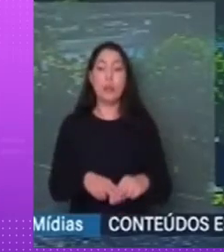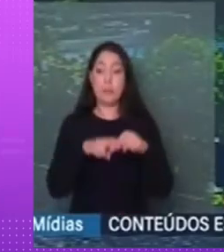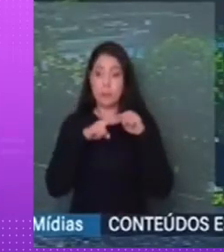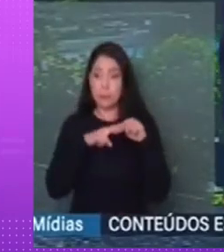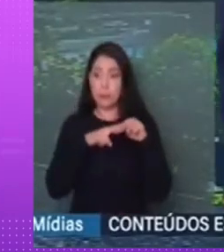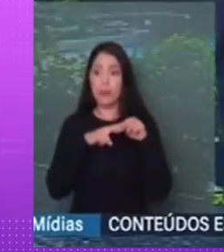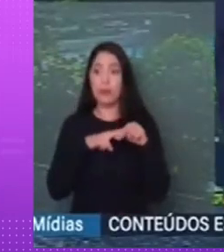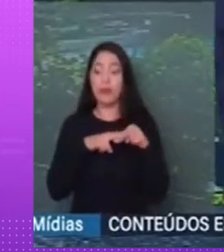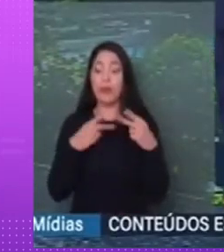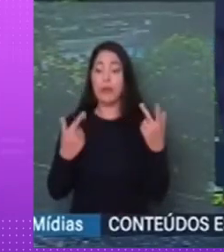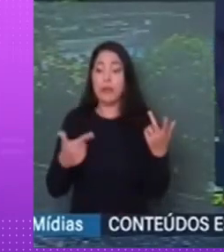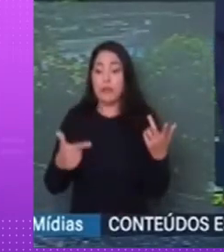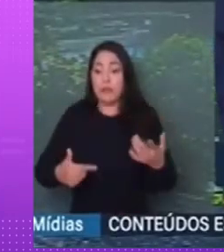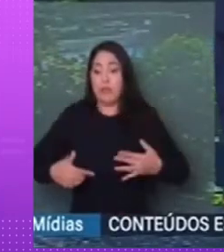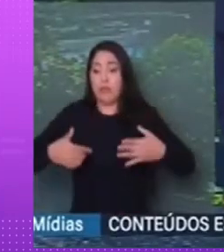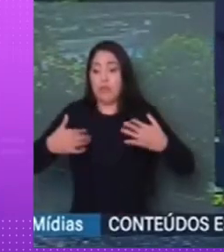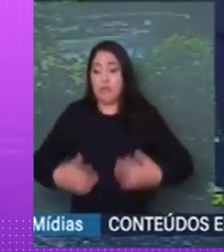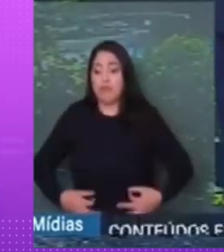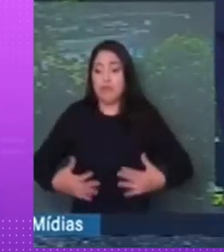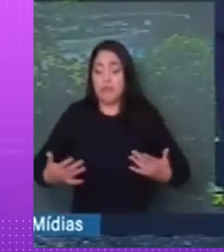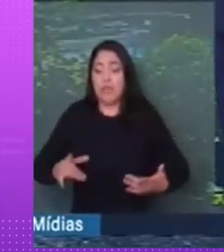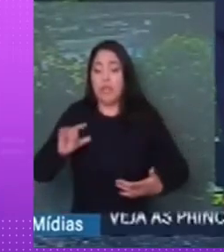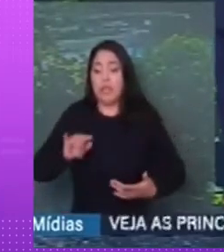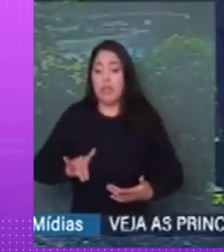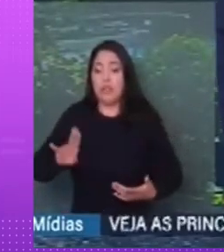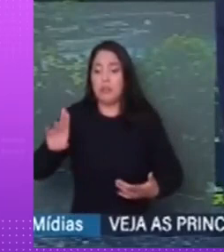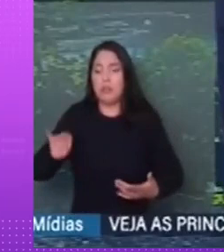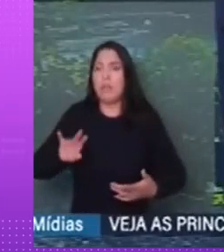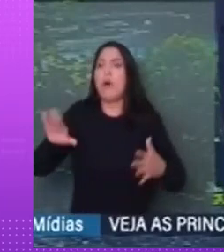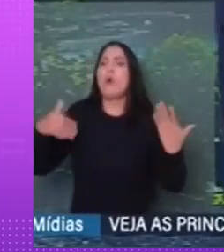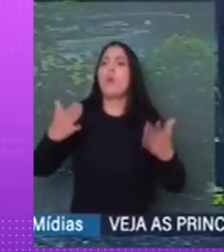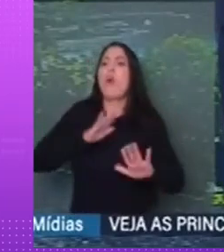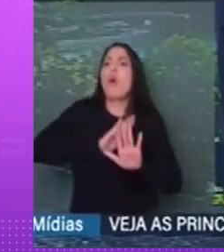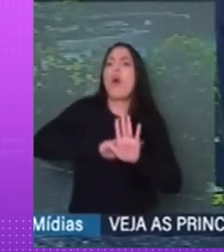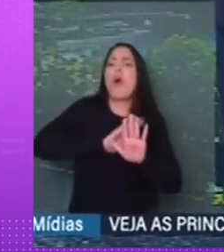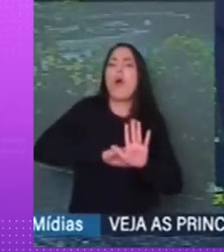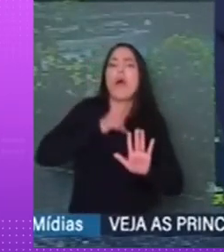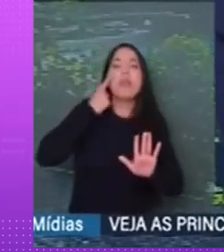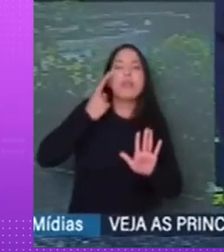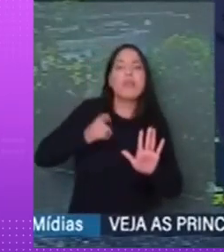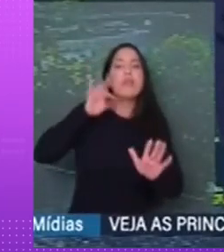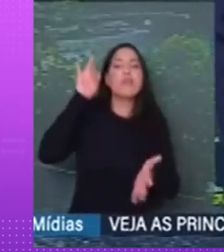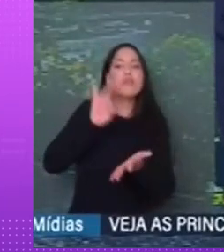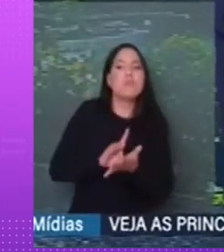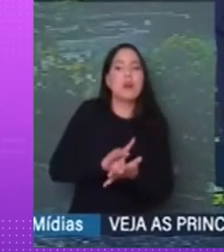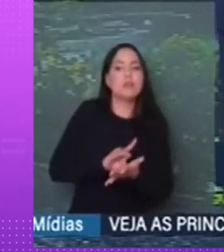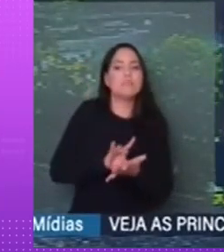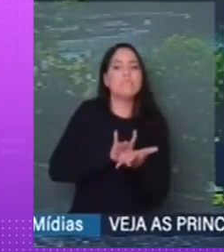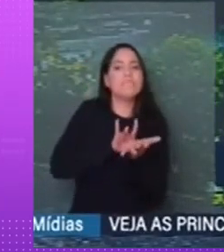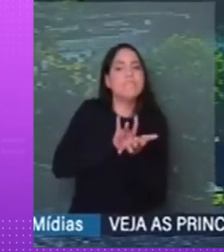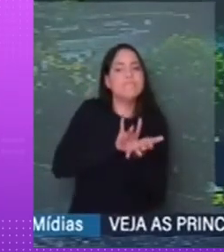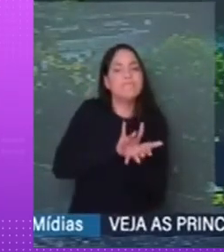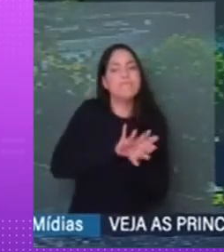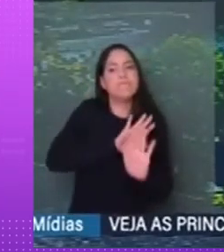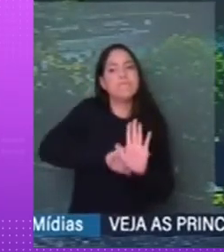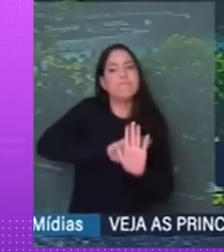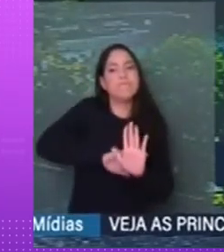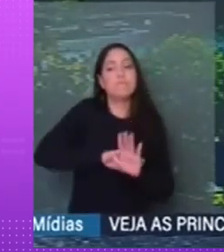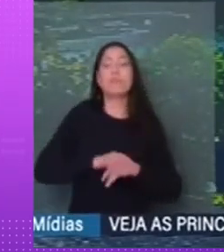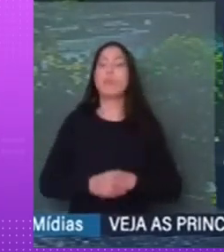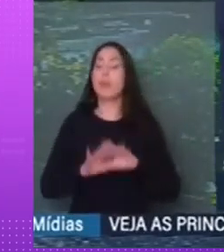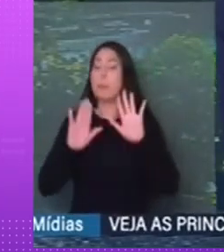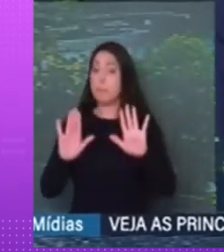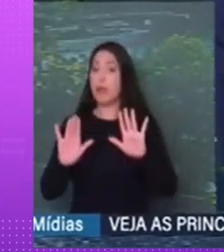Democrático de Direito me parece exagerada, por um motivo simples. A Manu trouxe ali o relato dos fatos. O primeiro julgado, que é aqui do Paraná,